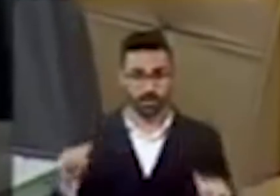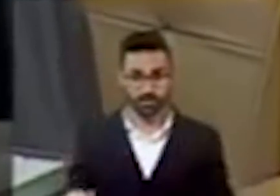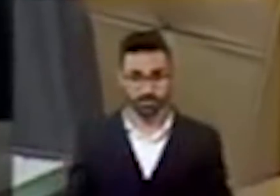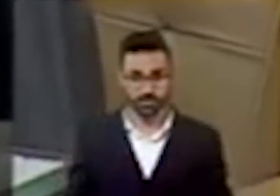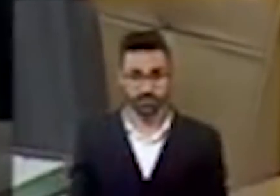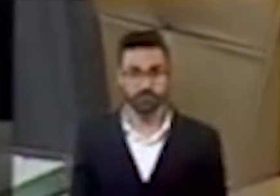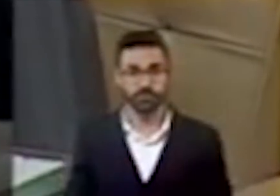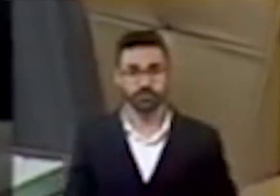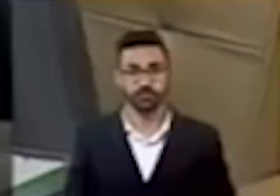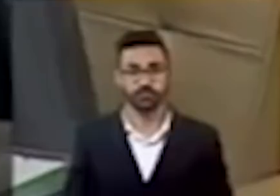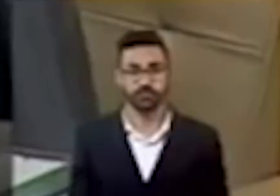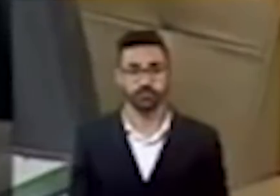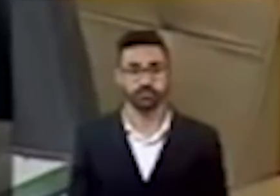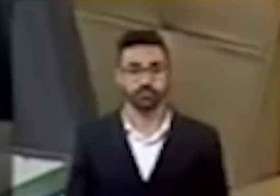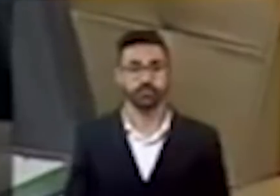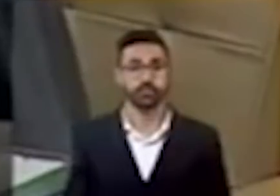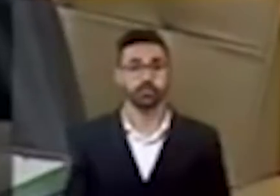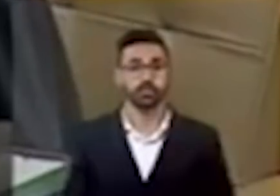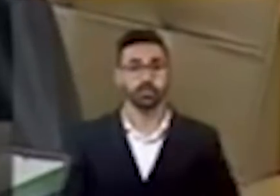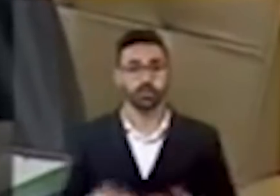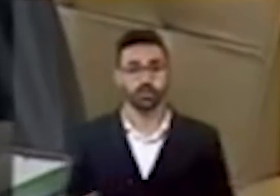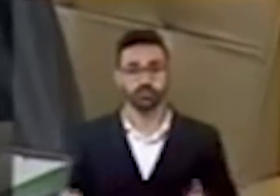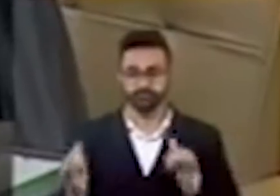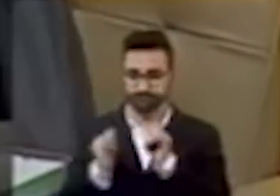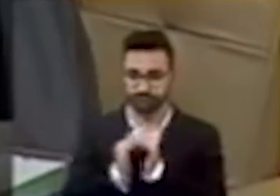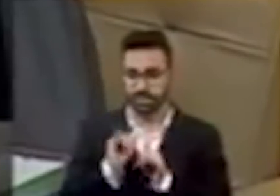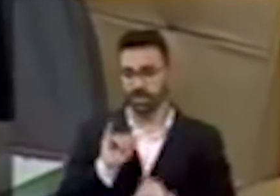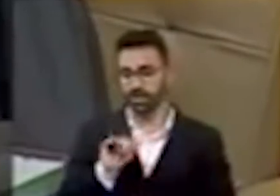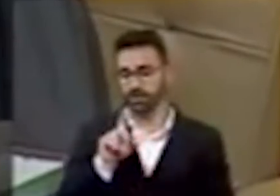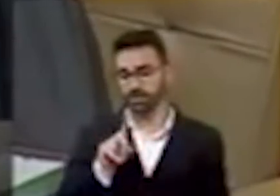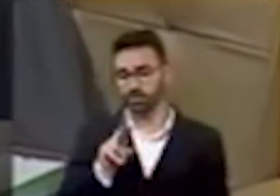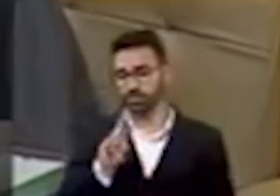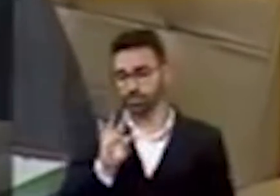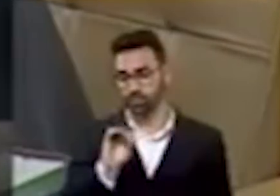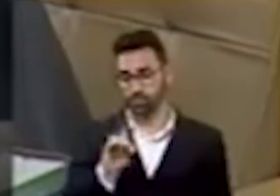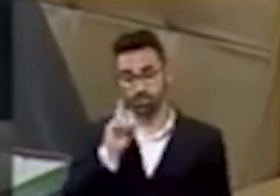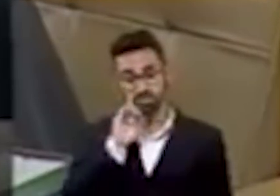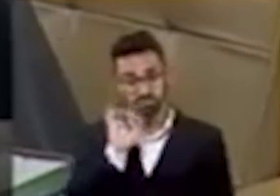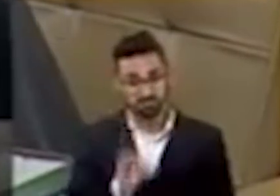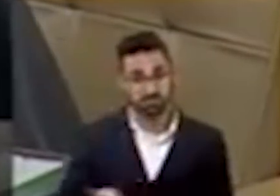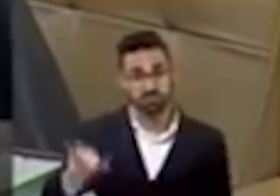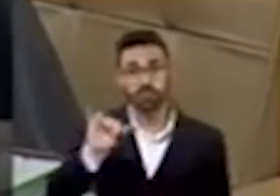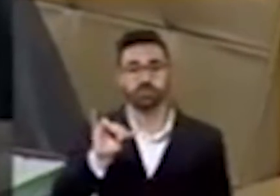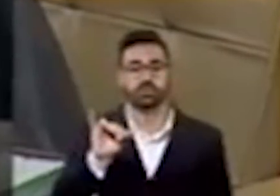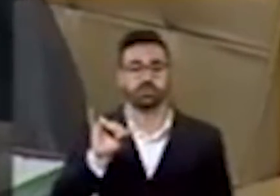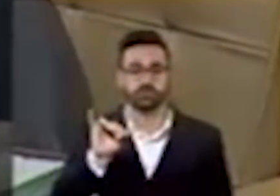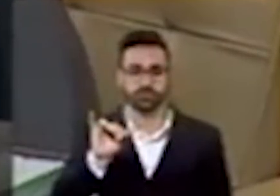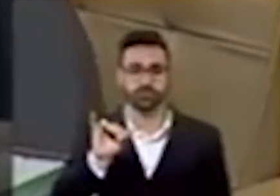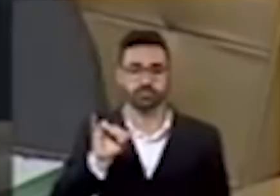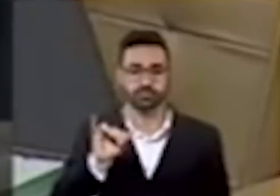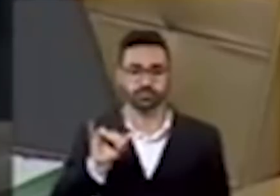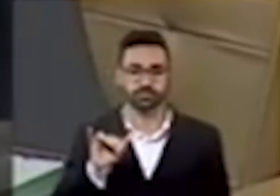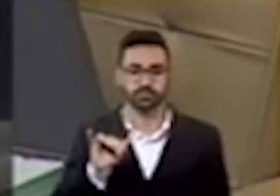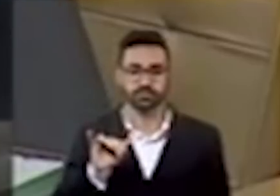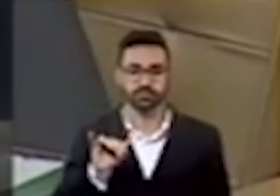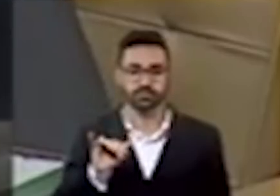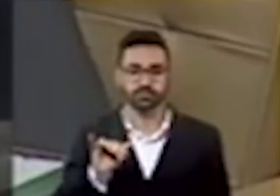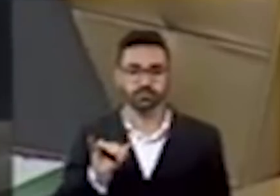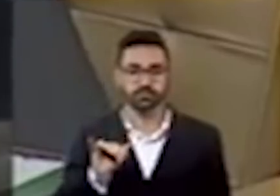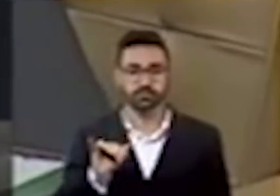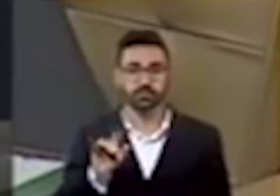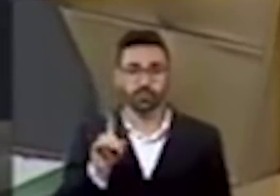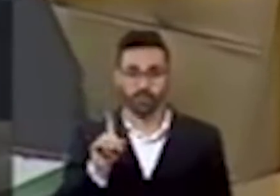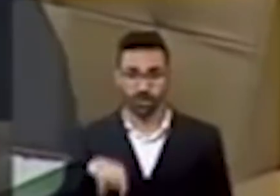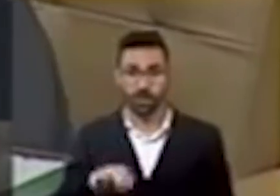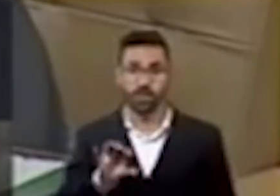do indulto é muito importante destacar como forma de manifestação do poder executivo reservado para os amigos